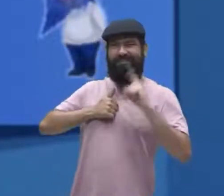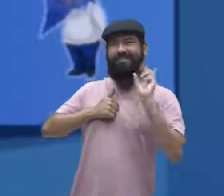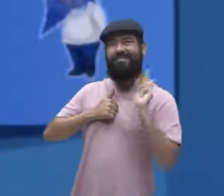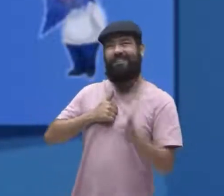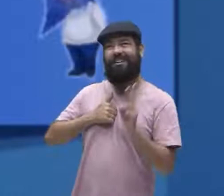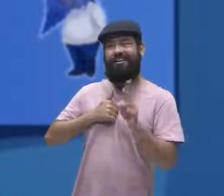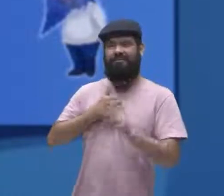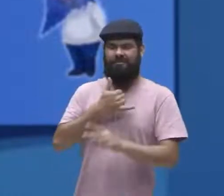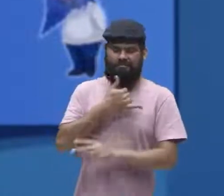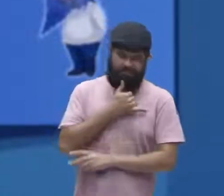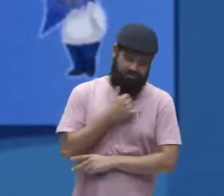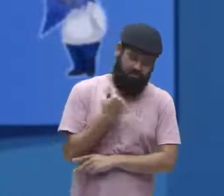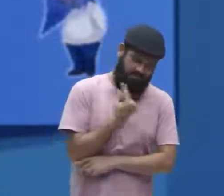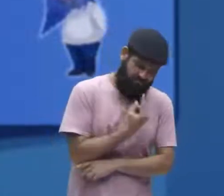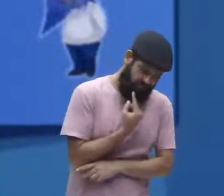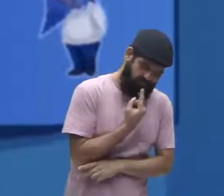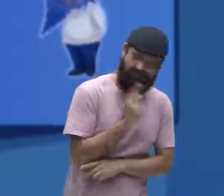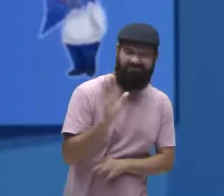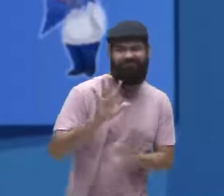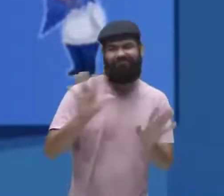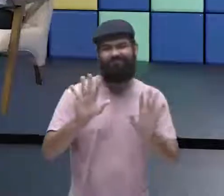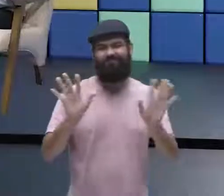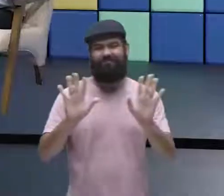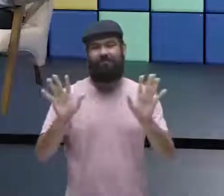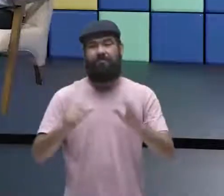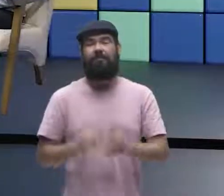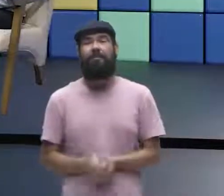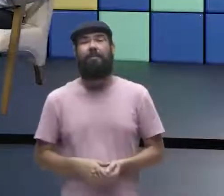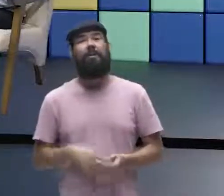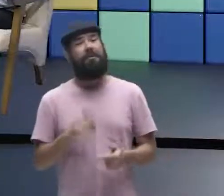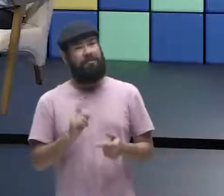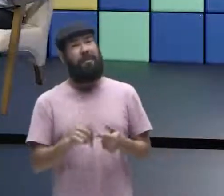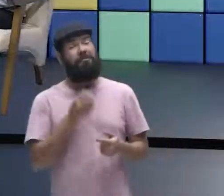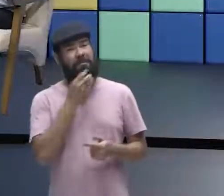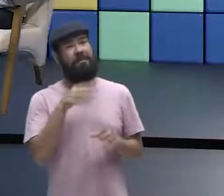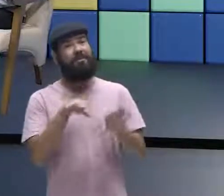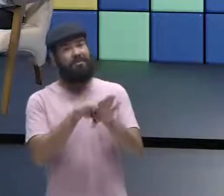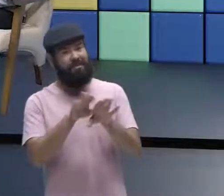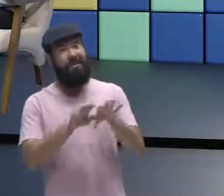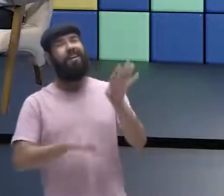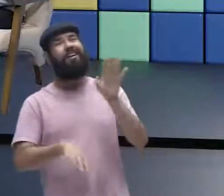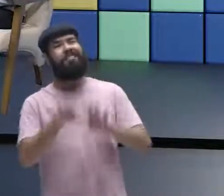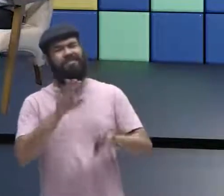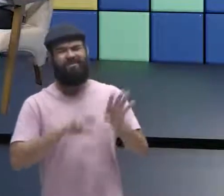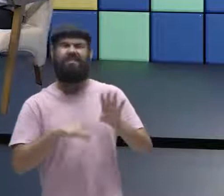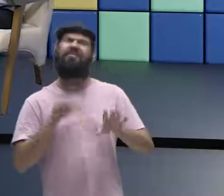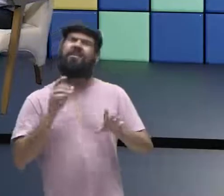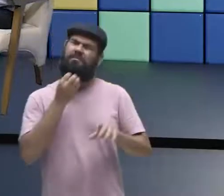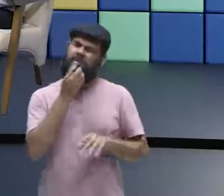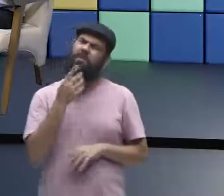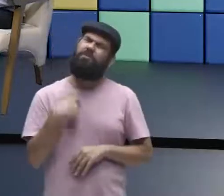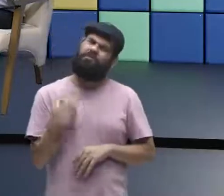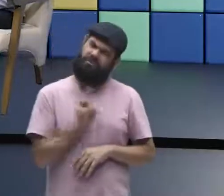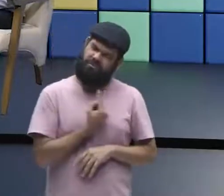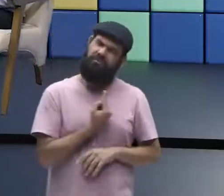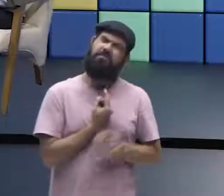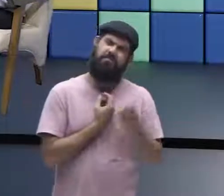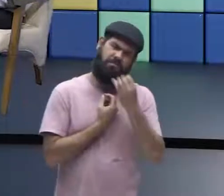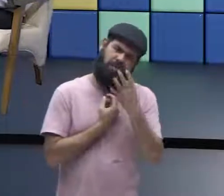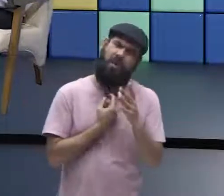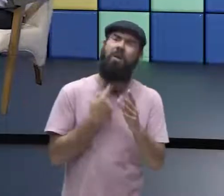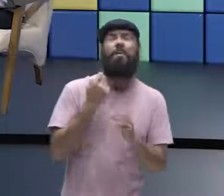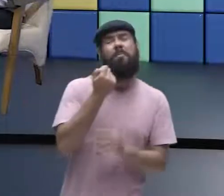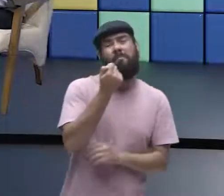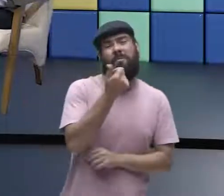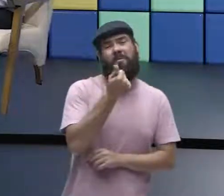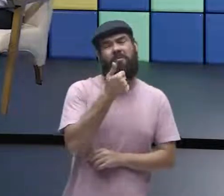momentinho ali se recolhendo e se fechando. Porque é bom também, né? Em algum momento da sua vida você precisa ficar ali. Às vezes um luto, um